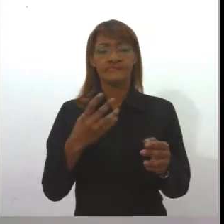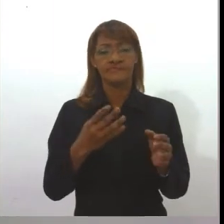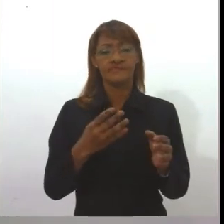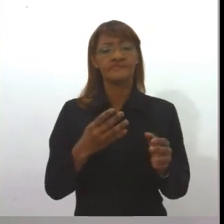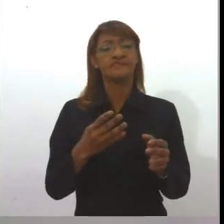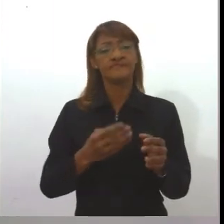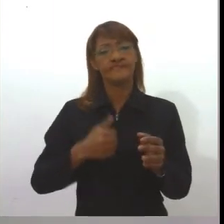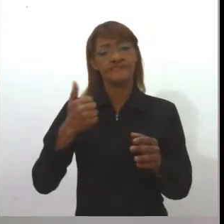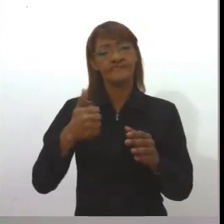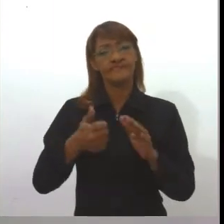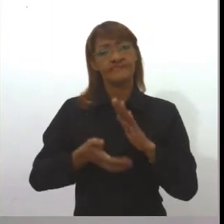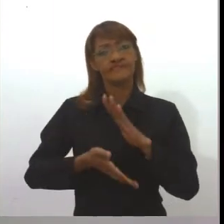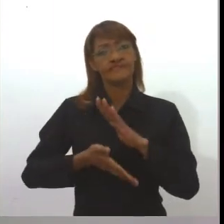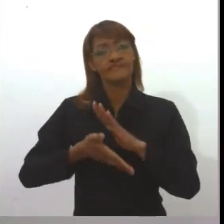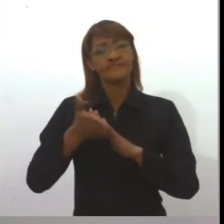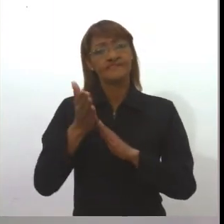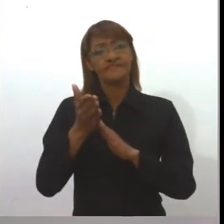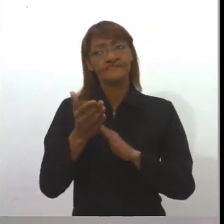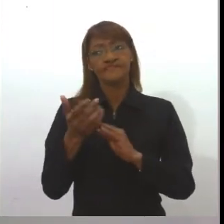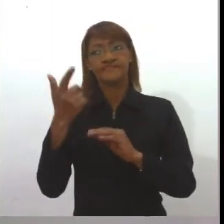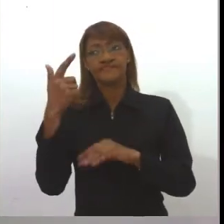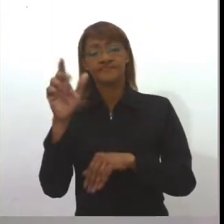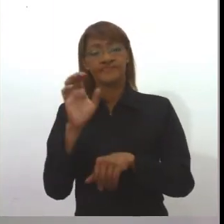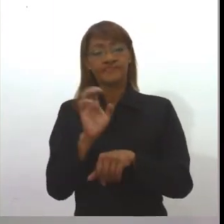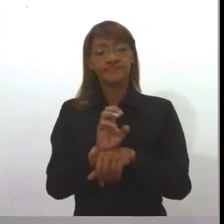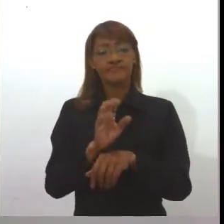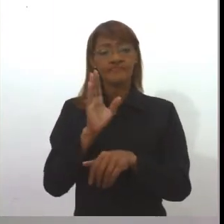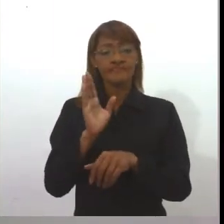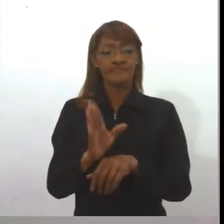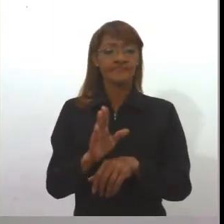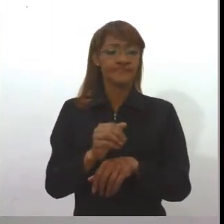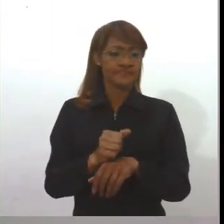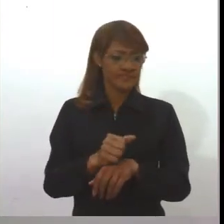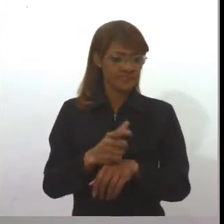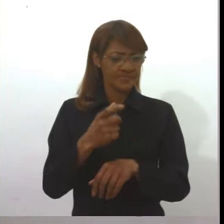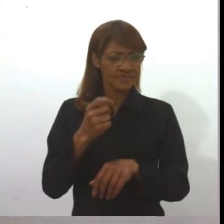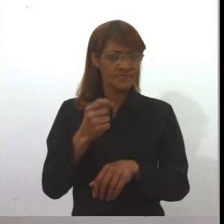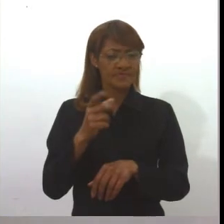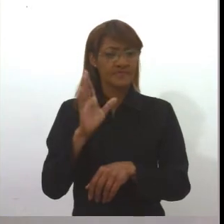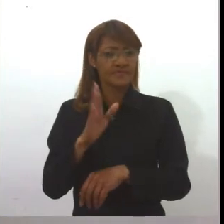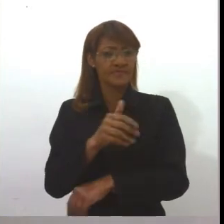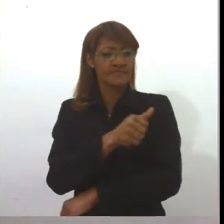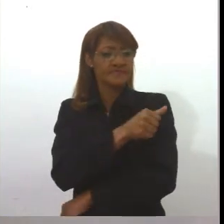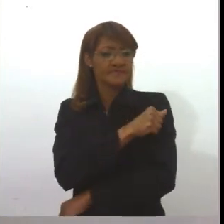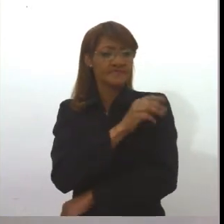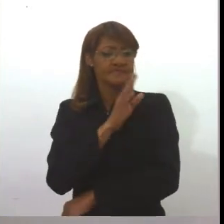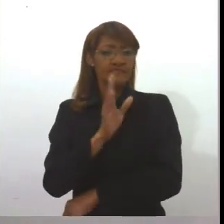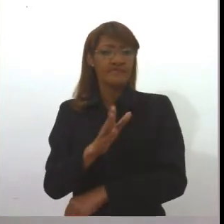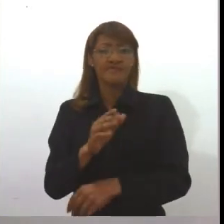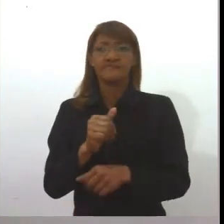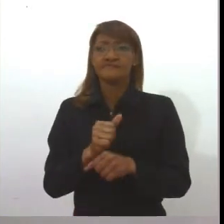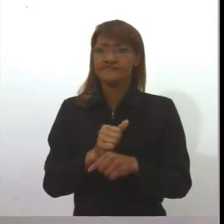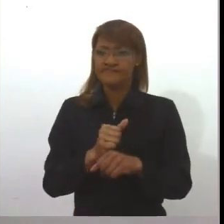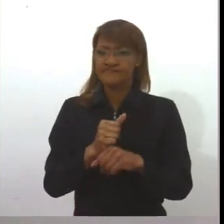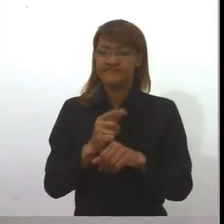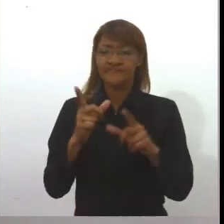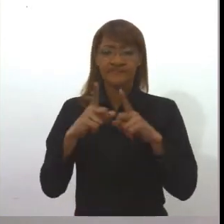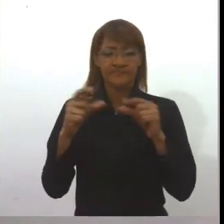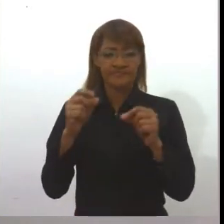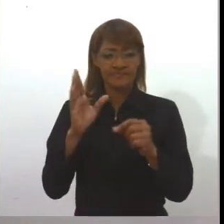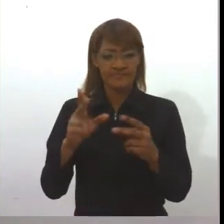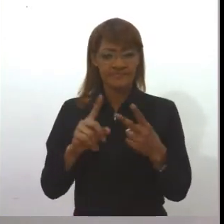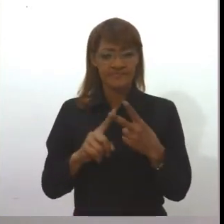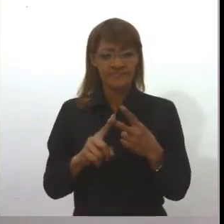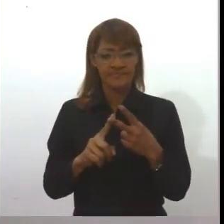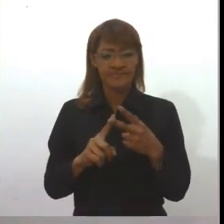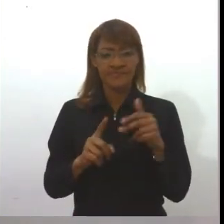para fora do estado. E nós fomos com 23 alunos. A última viagem que nós fizemos a Santa Catarina, em 2019, nós tínhamos